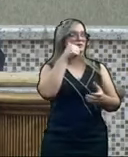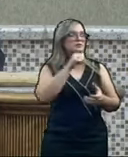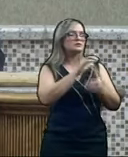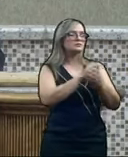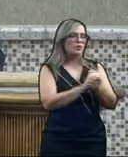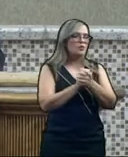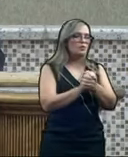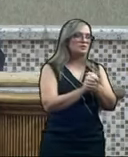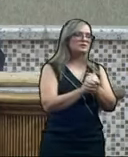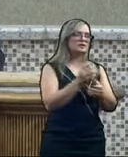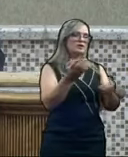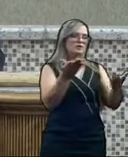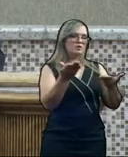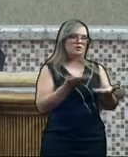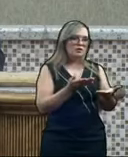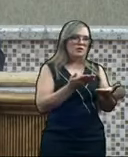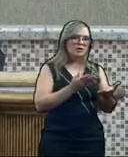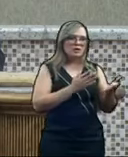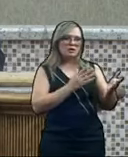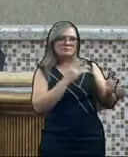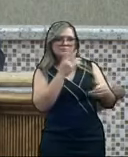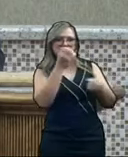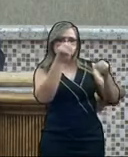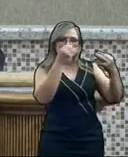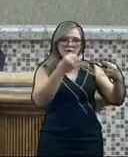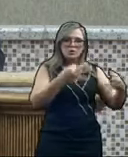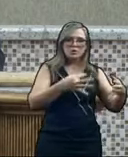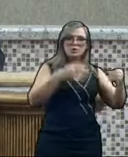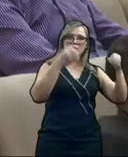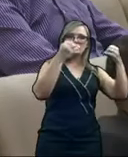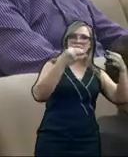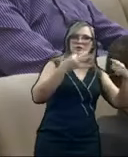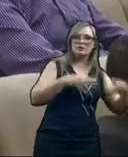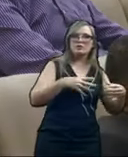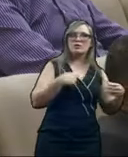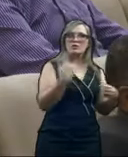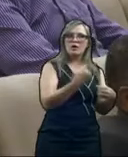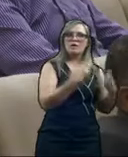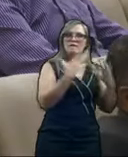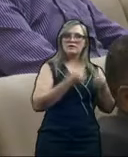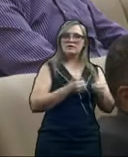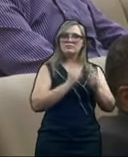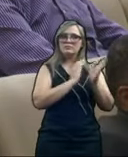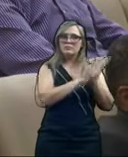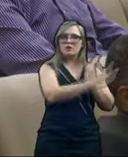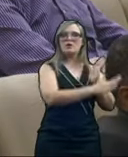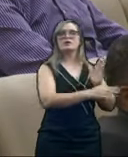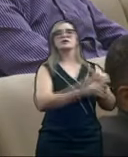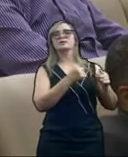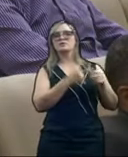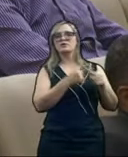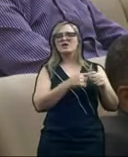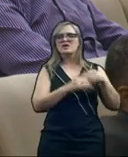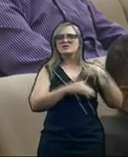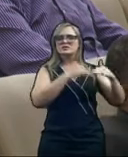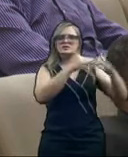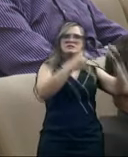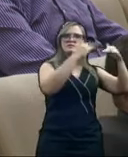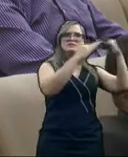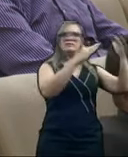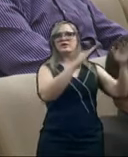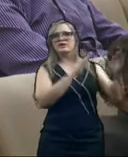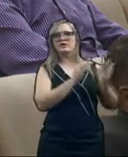família de labão já não era com ele já não dava moral para ele outra cisão